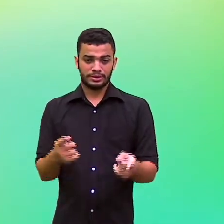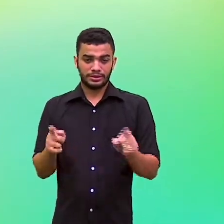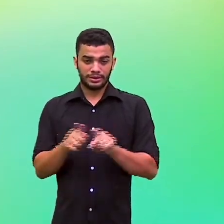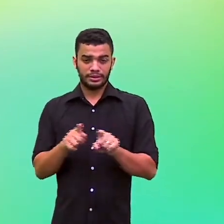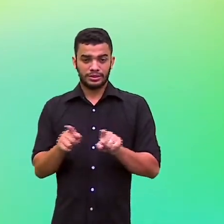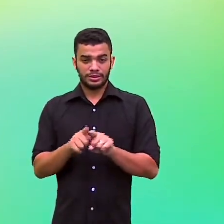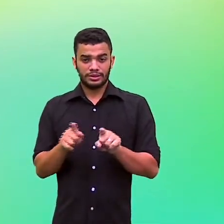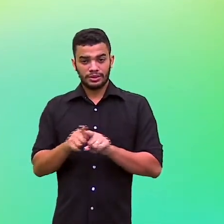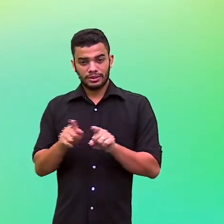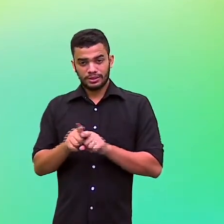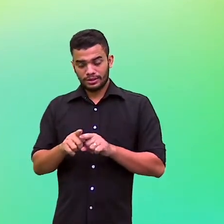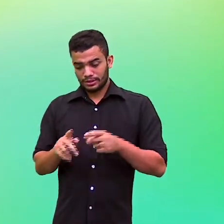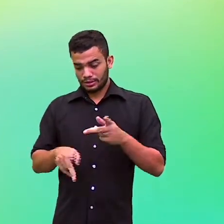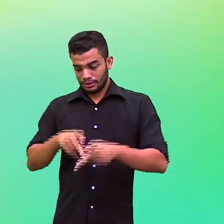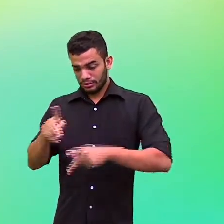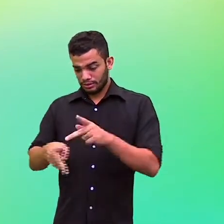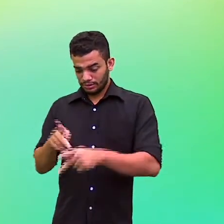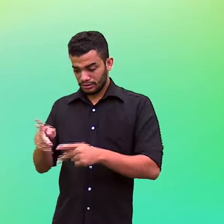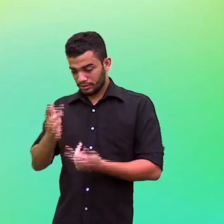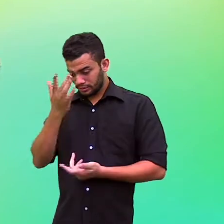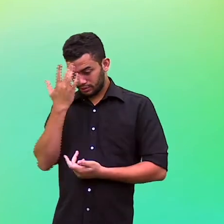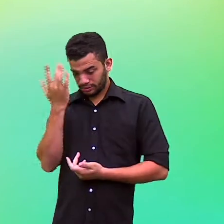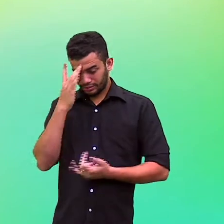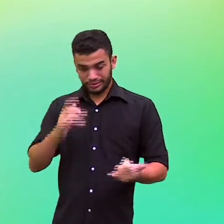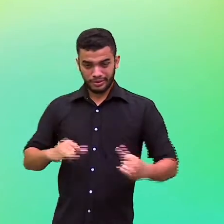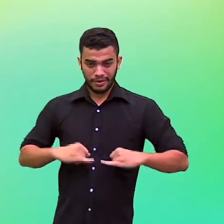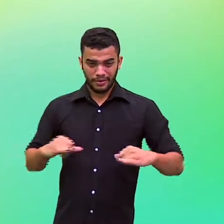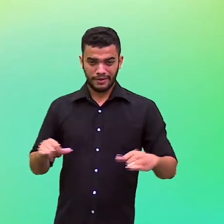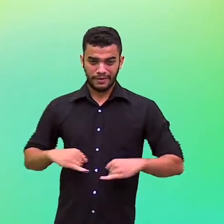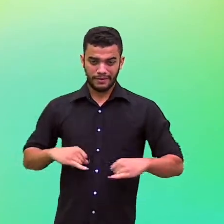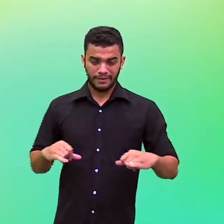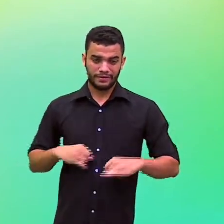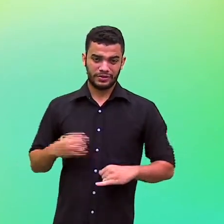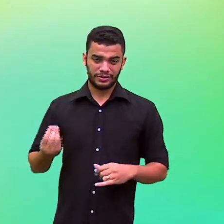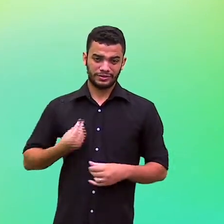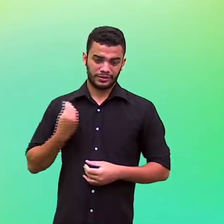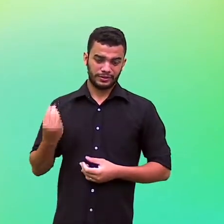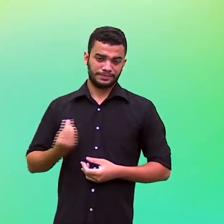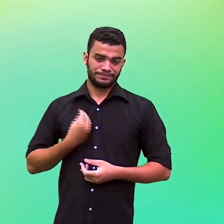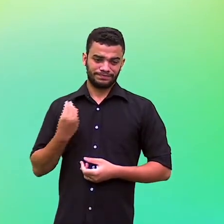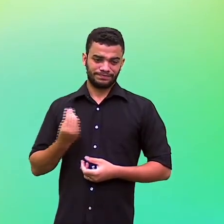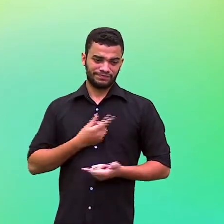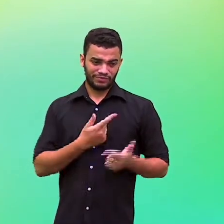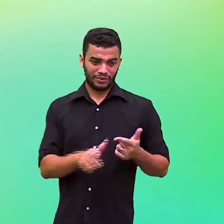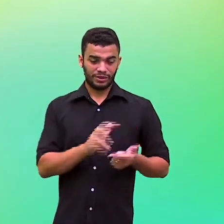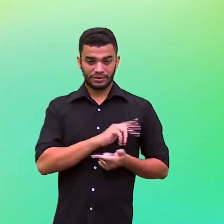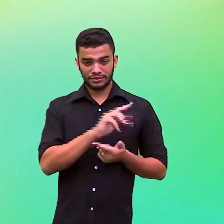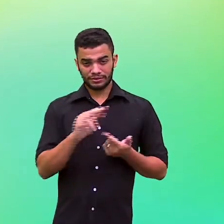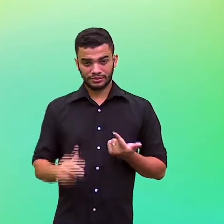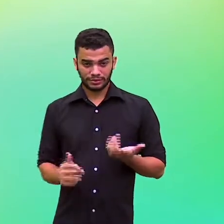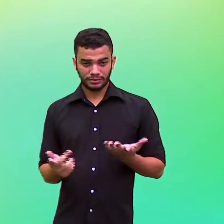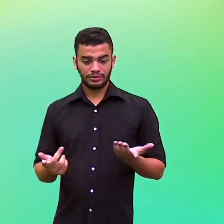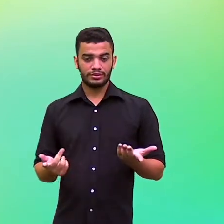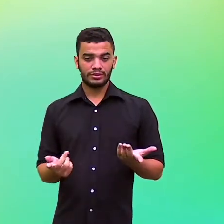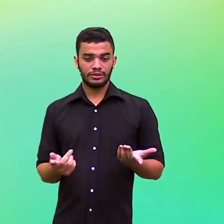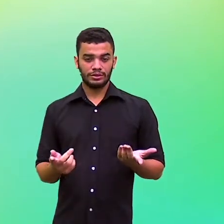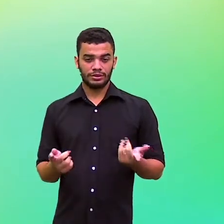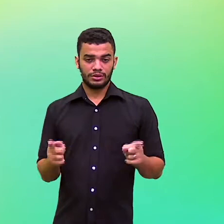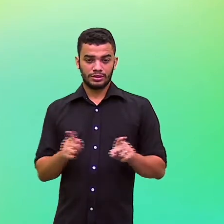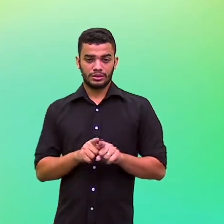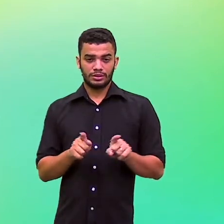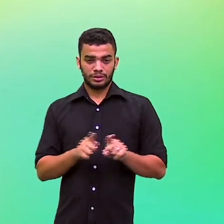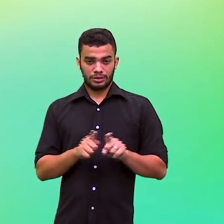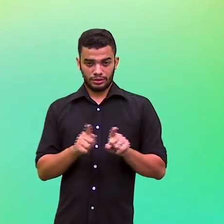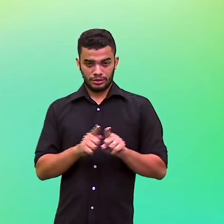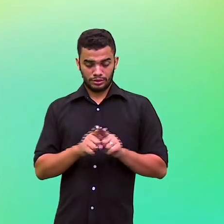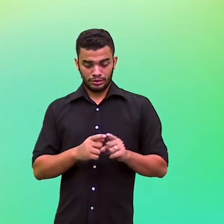vida da população. O período regencial é um tempo de intermediário entre o primeiro reinado,